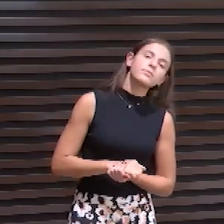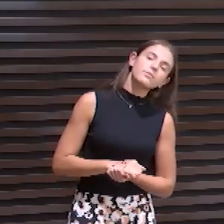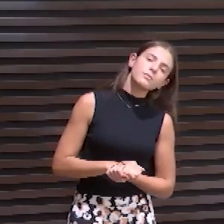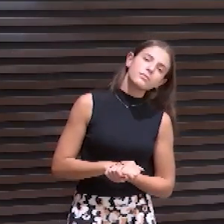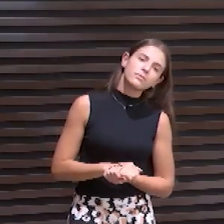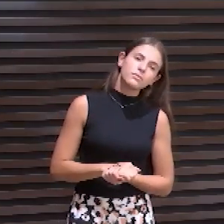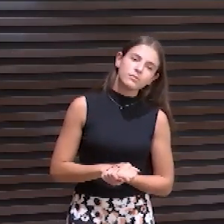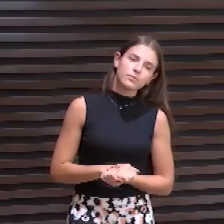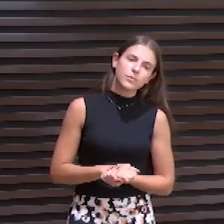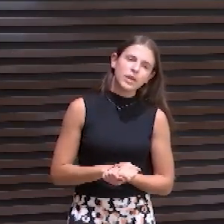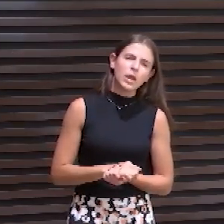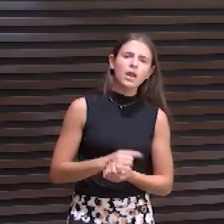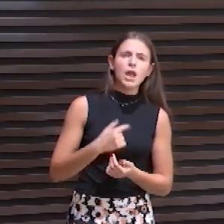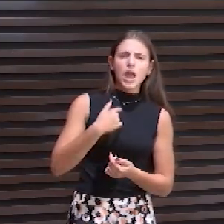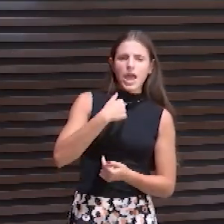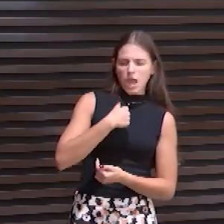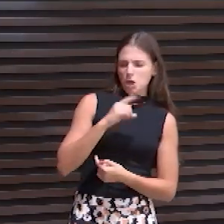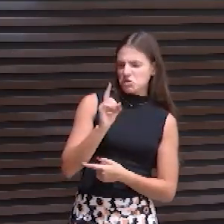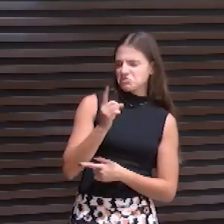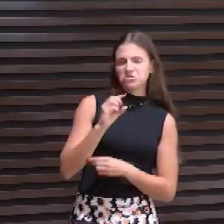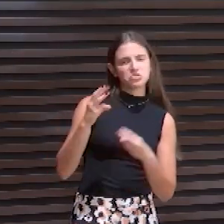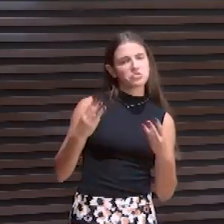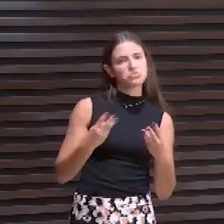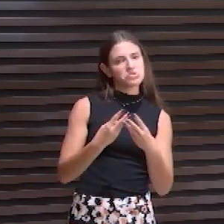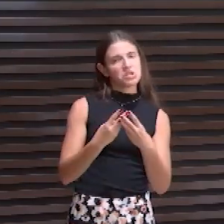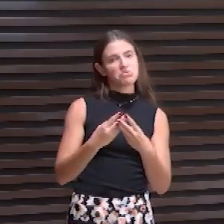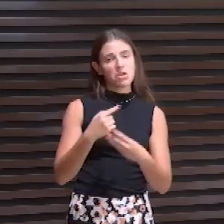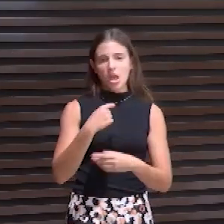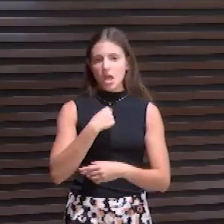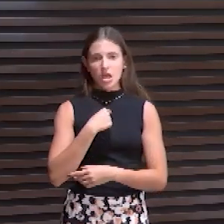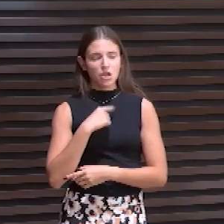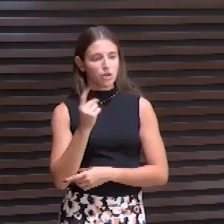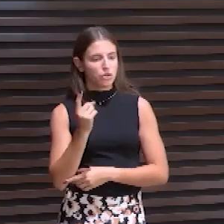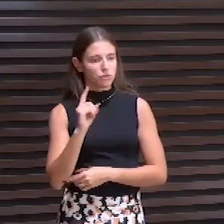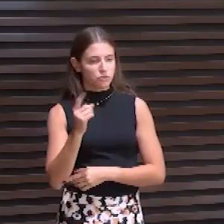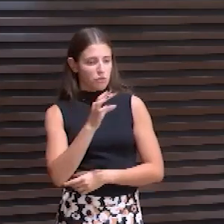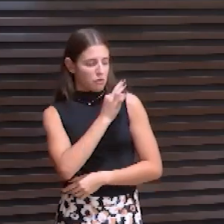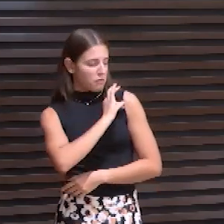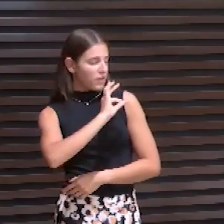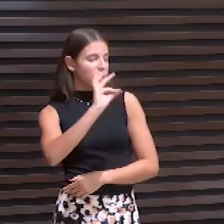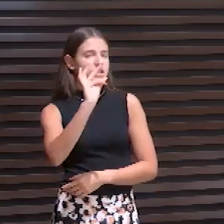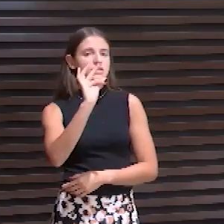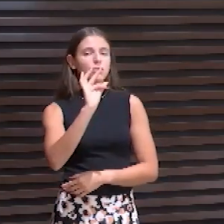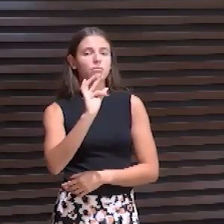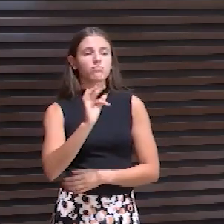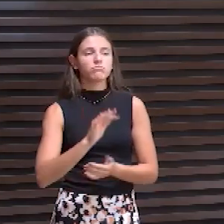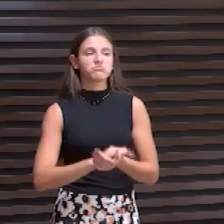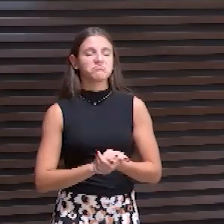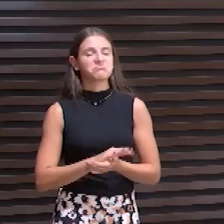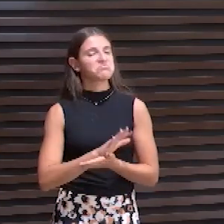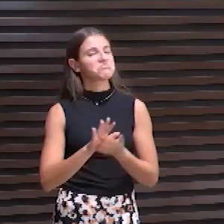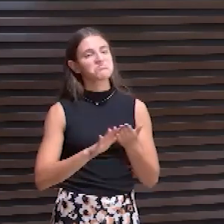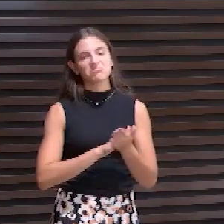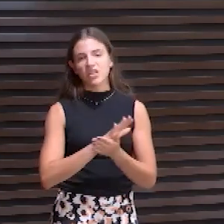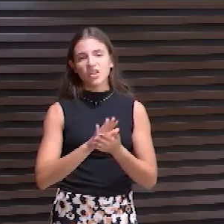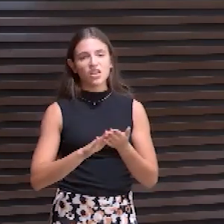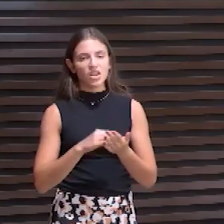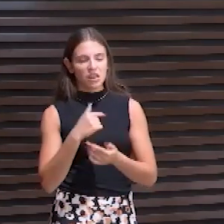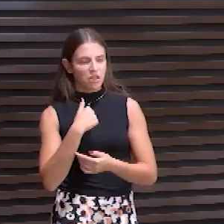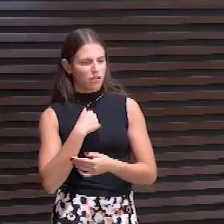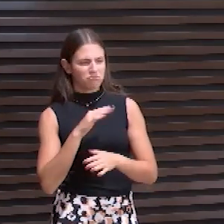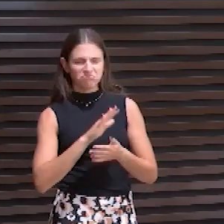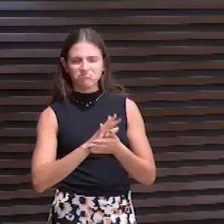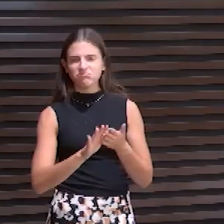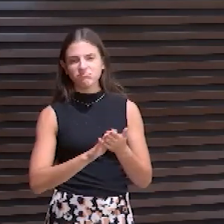Pedro, mas eu não sou um judeu, eu não sou um fariseu, isso não é para mim. Não sou judeu, não tem nada a ver comigo. Tem muito a